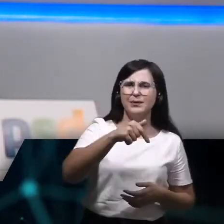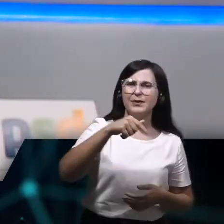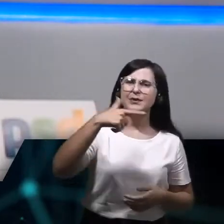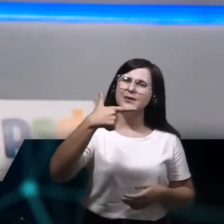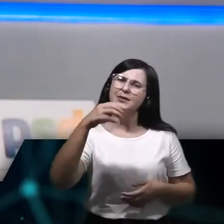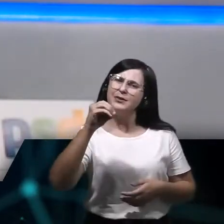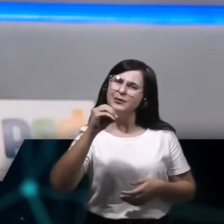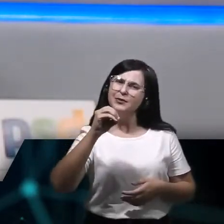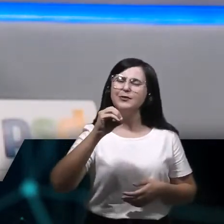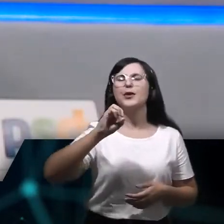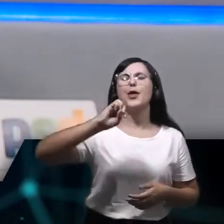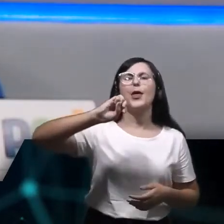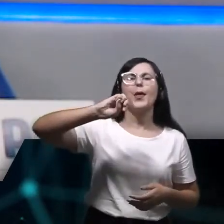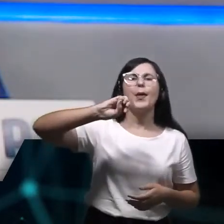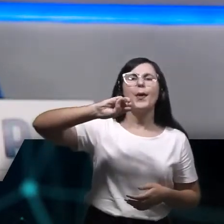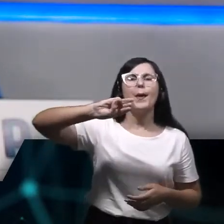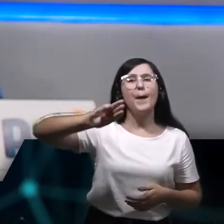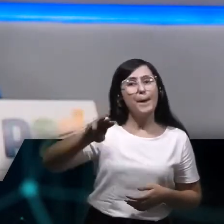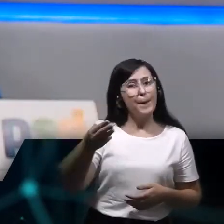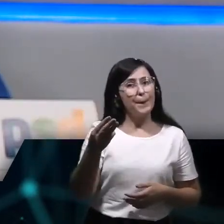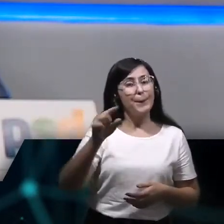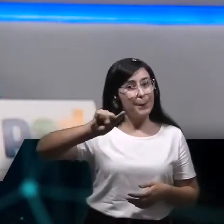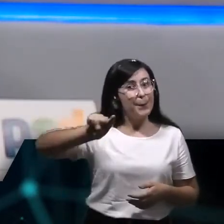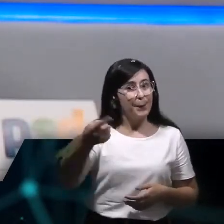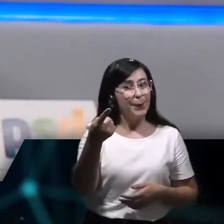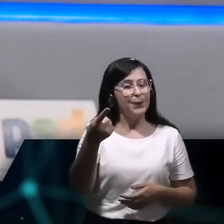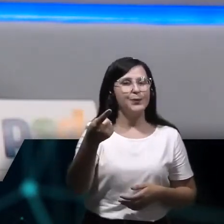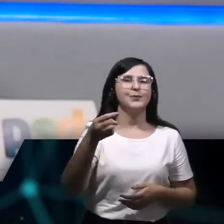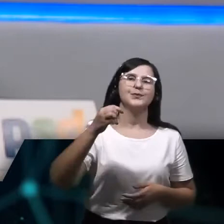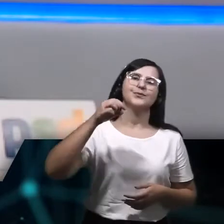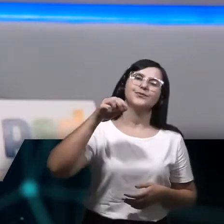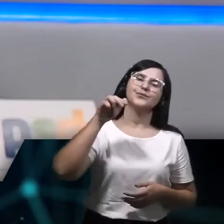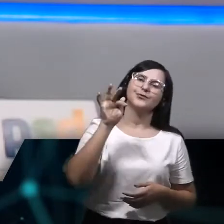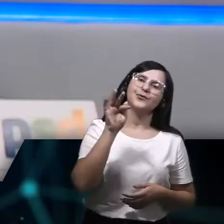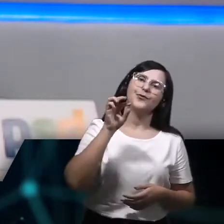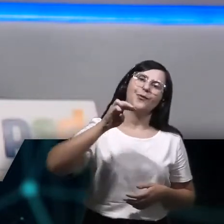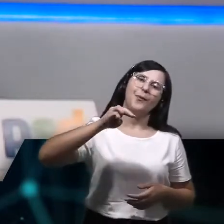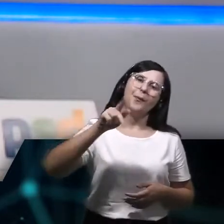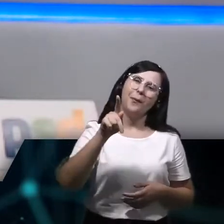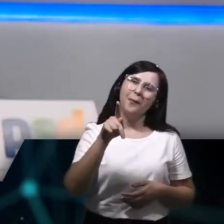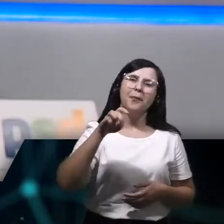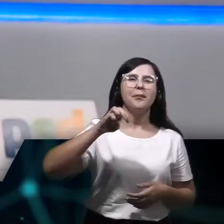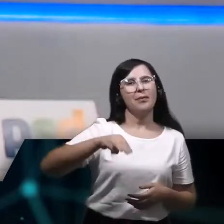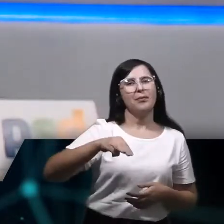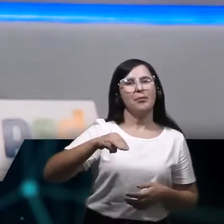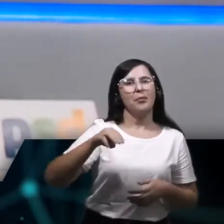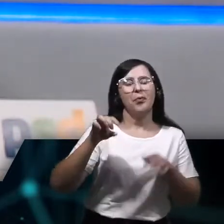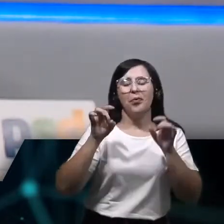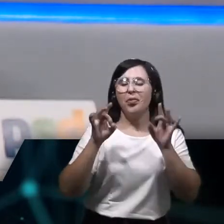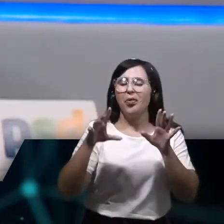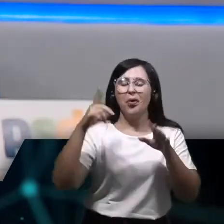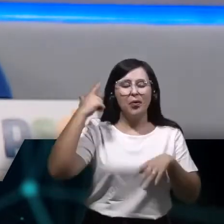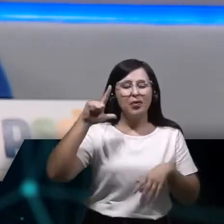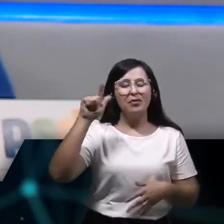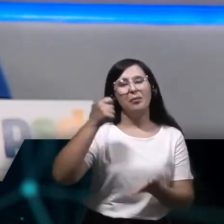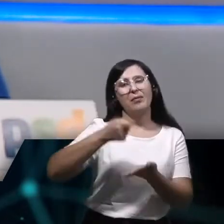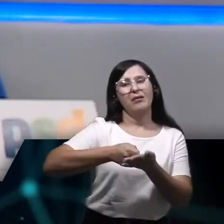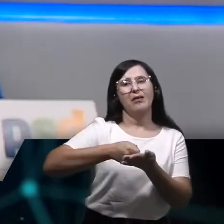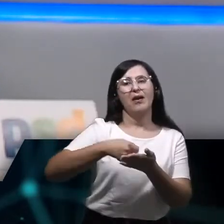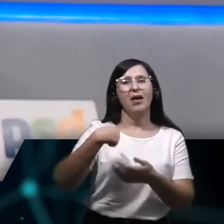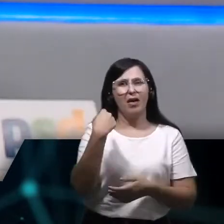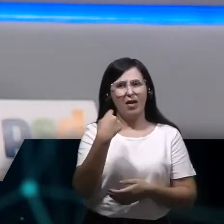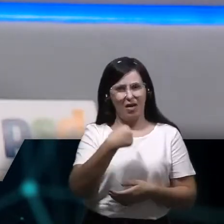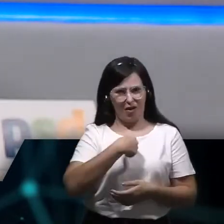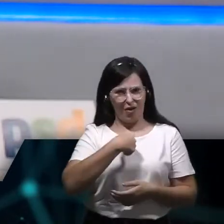do FPM, e o candidato só conseguiu pagar uma folha. Inclusive, quando eu retorno no dia 1º de